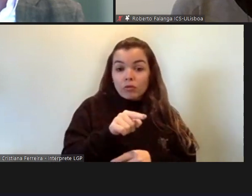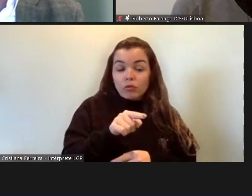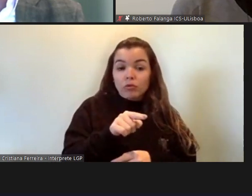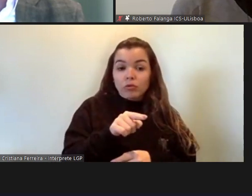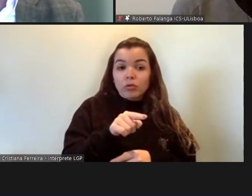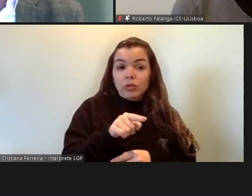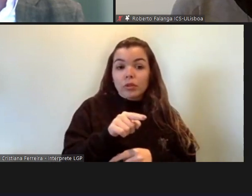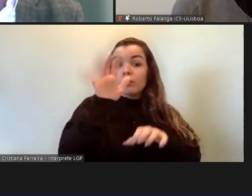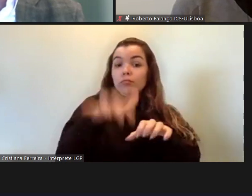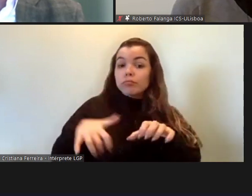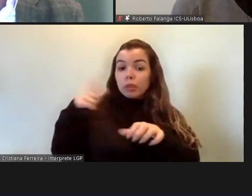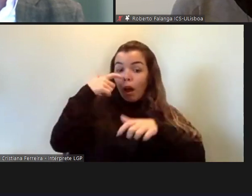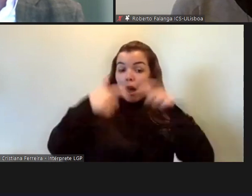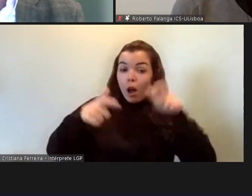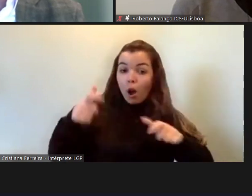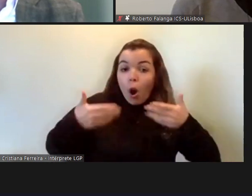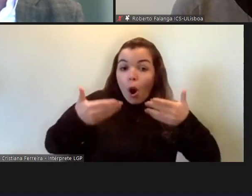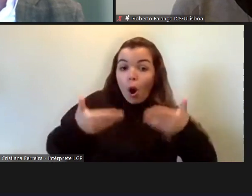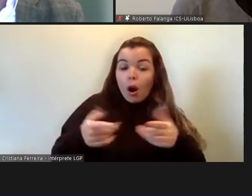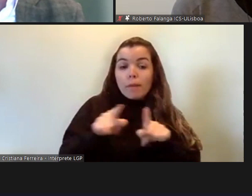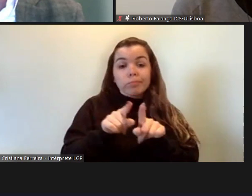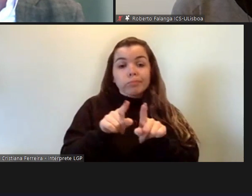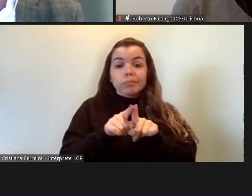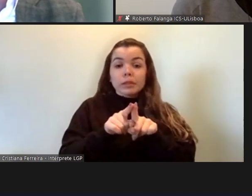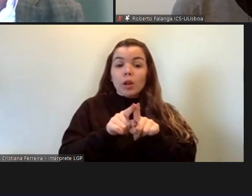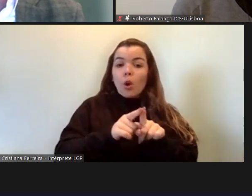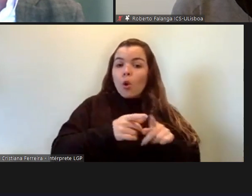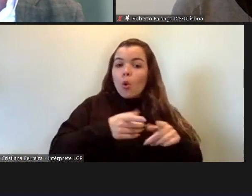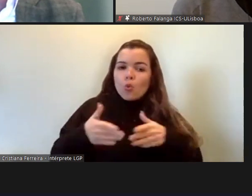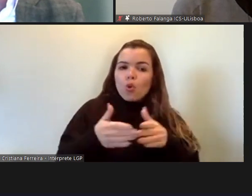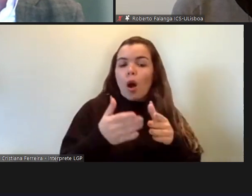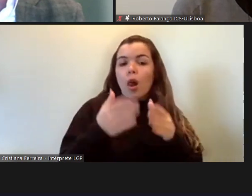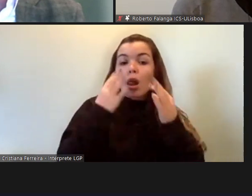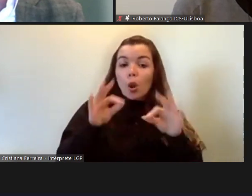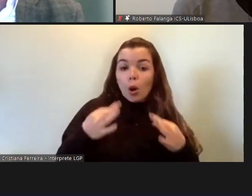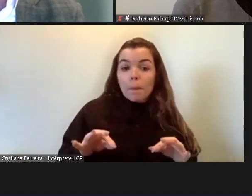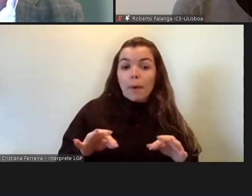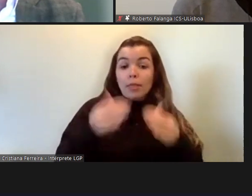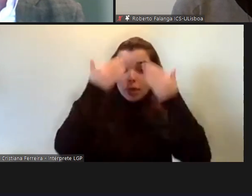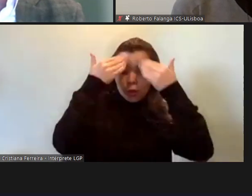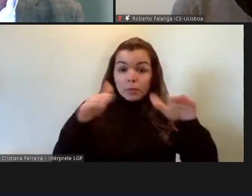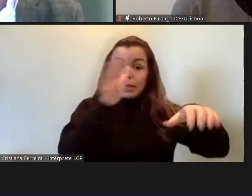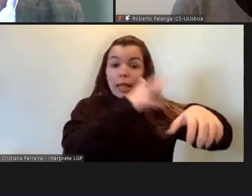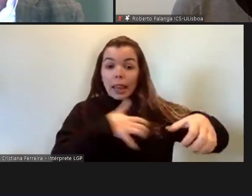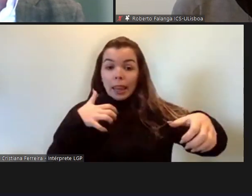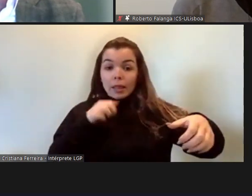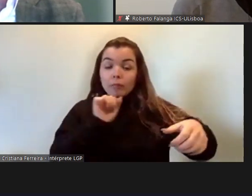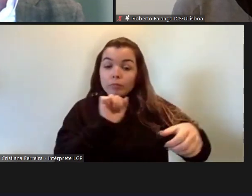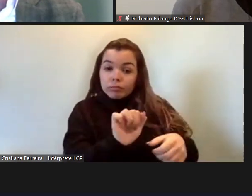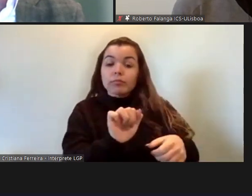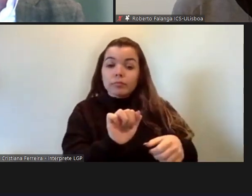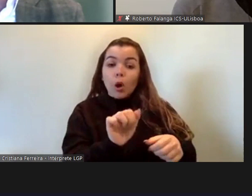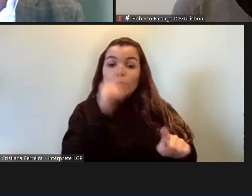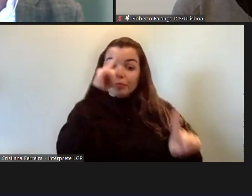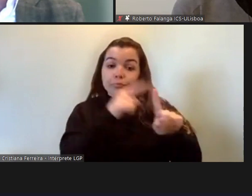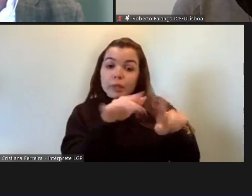estas Assembleias de Cidadãos um mecanismo normal na democracia irlandesa para ter uma participação